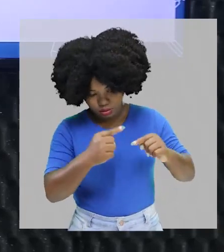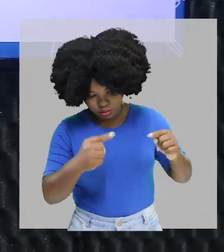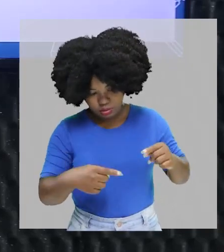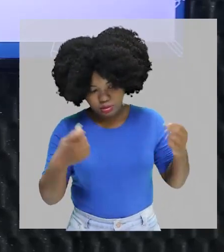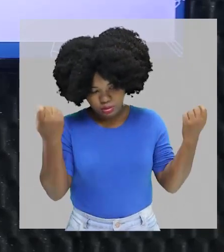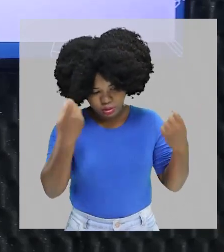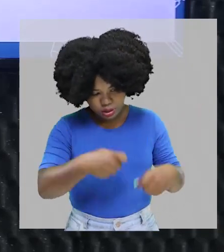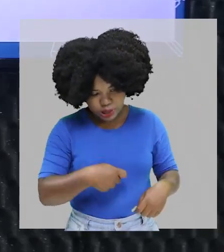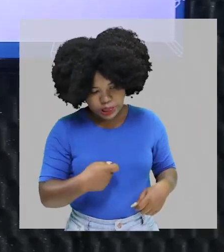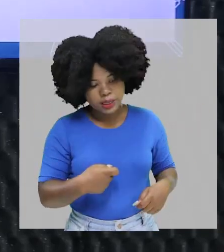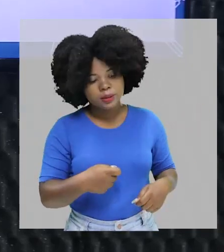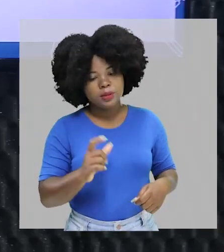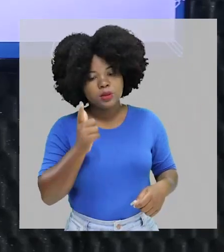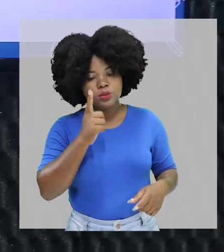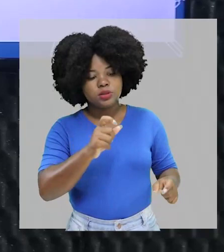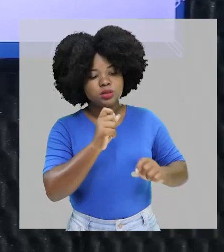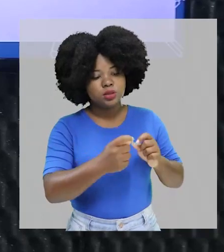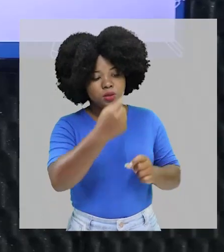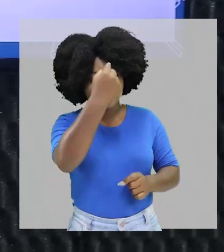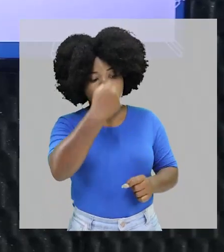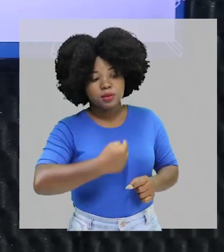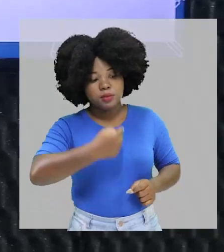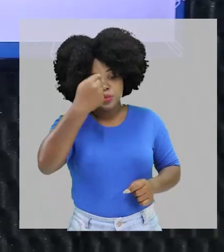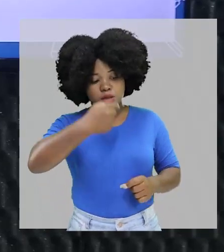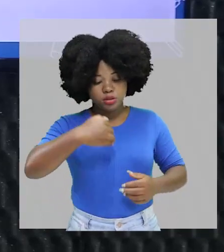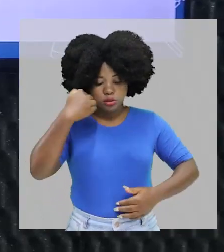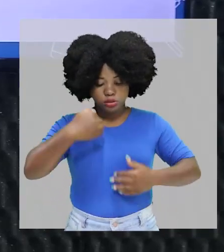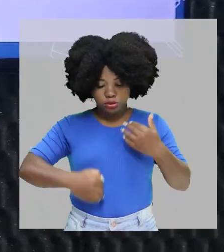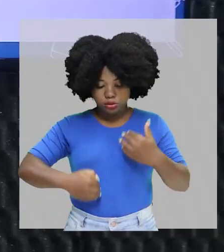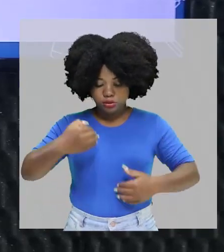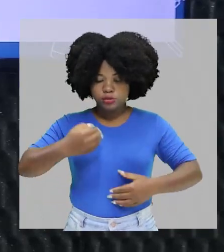a imagem daquele órgão que está